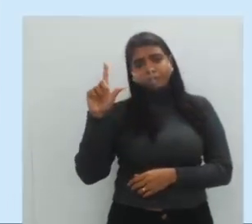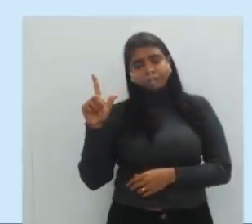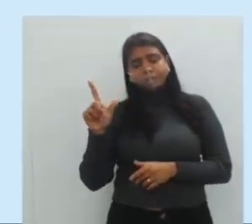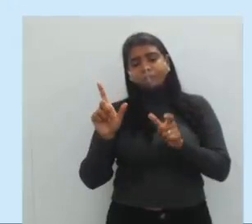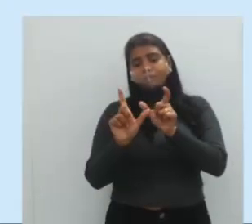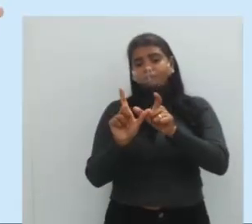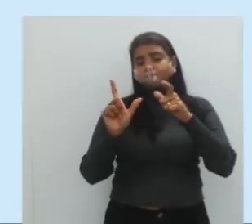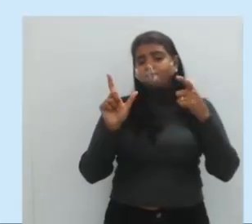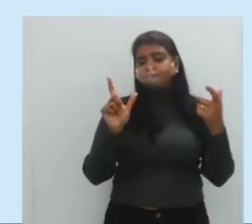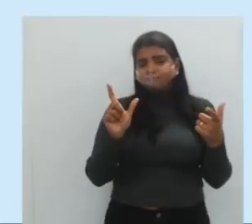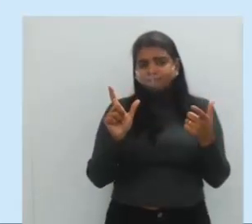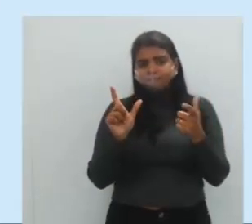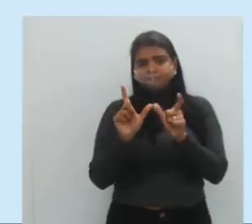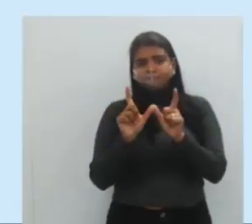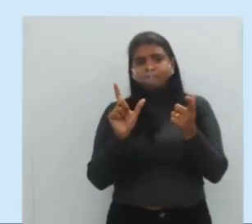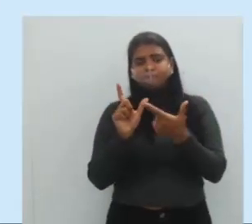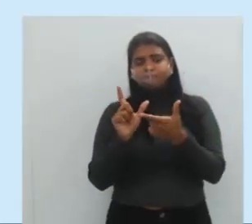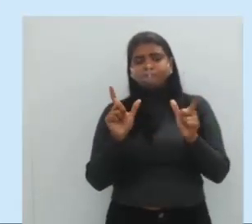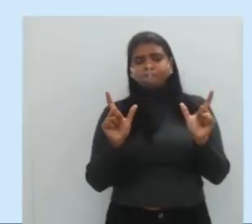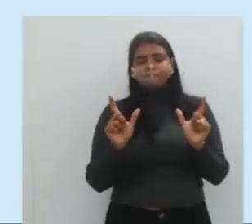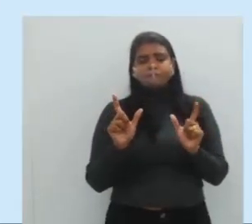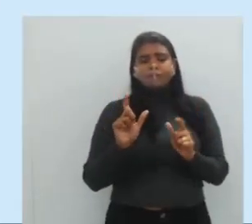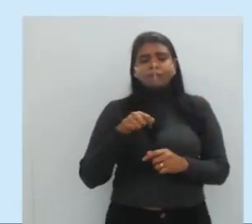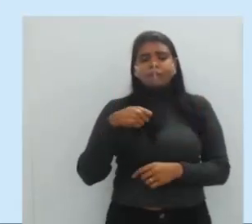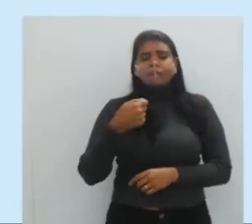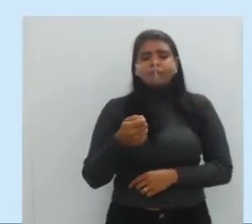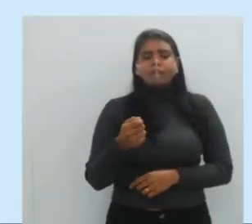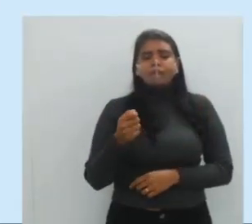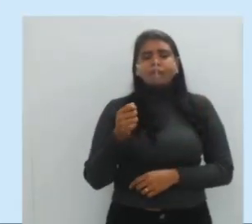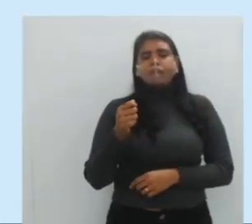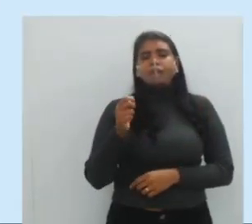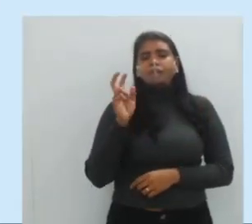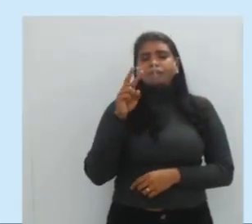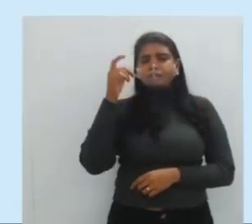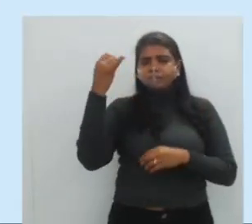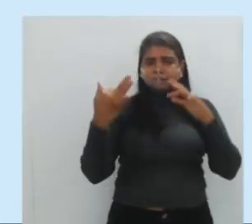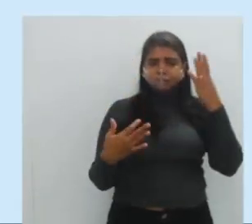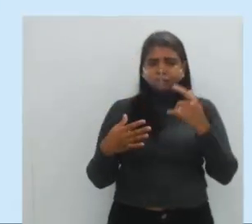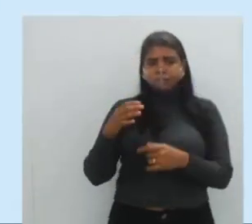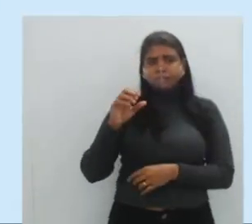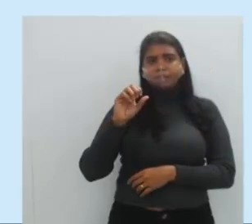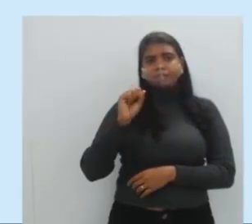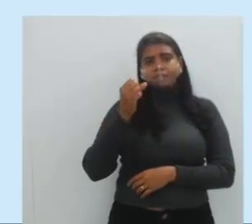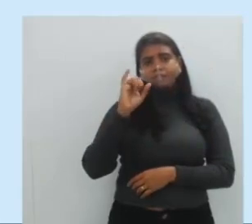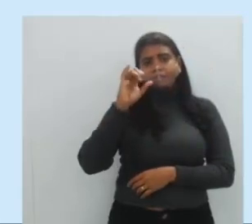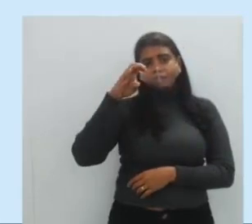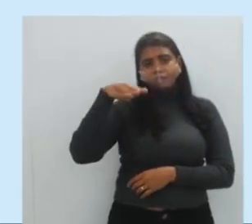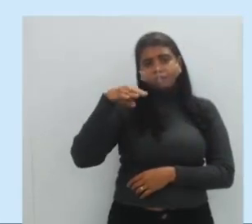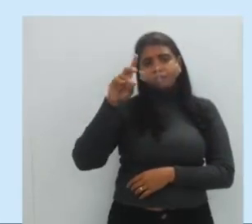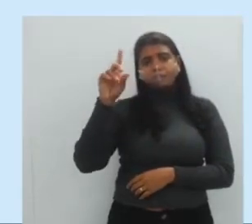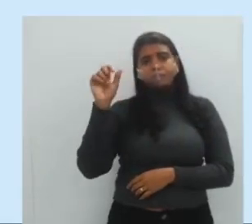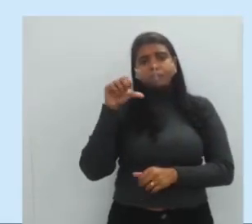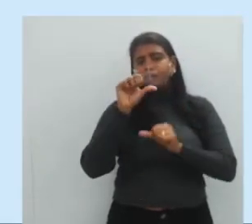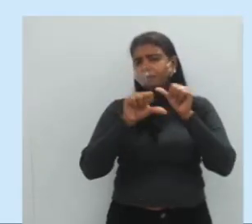quê? Os símbolos, certo? E neste aqui, nós encontramos justamente a explicação. Vejam só,